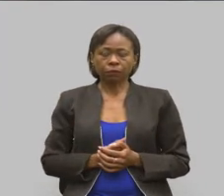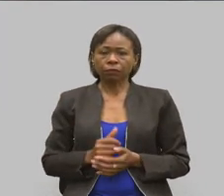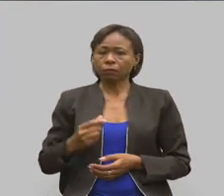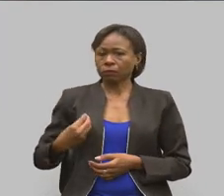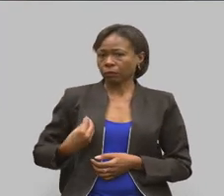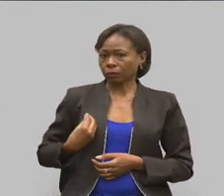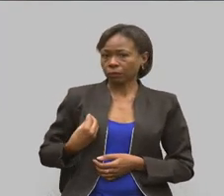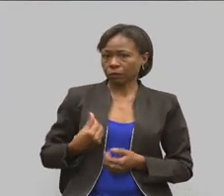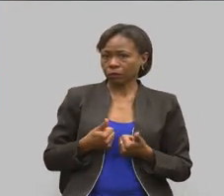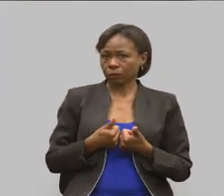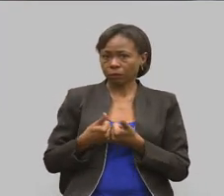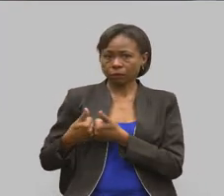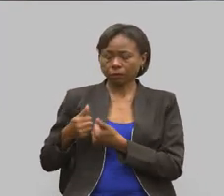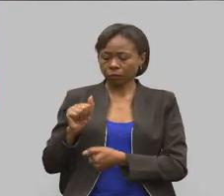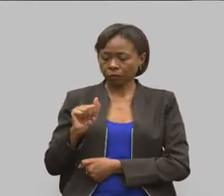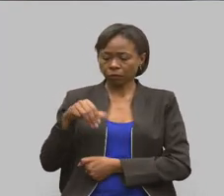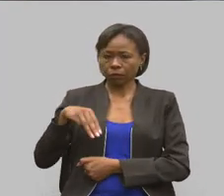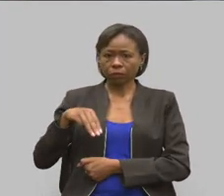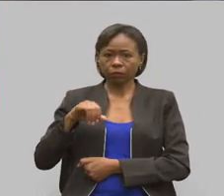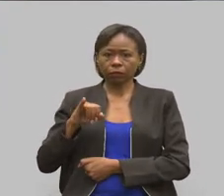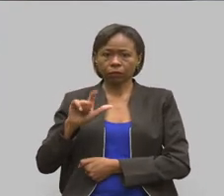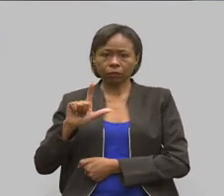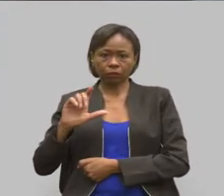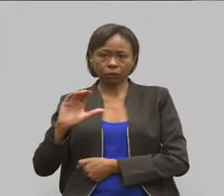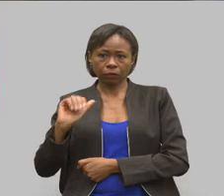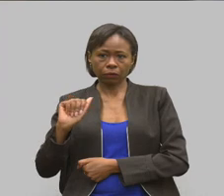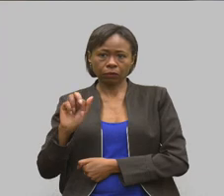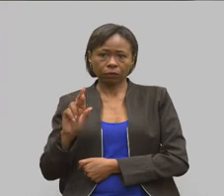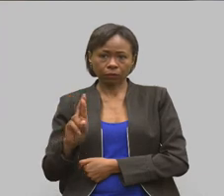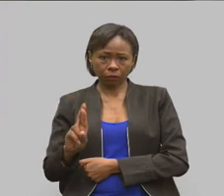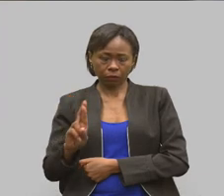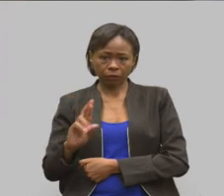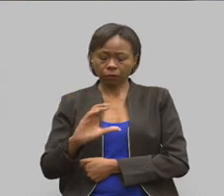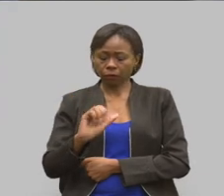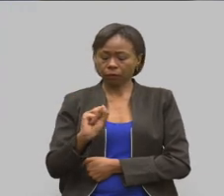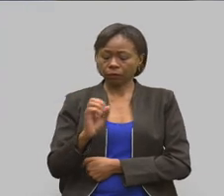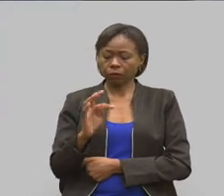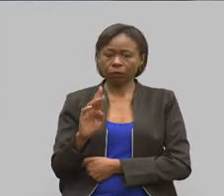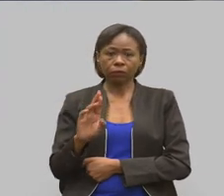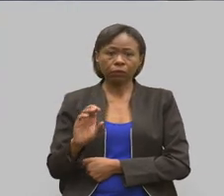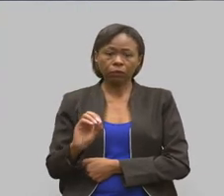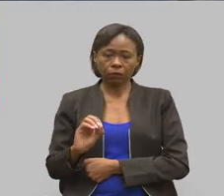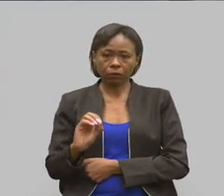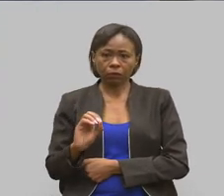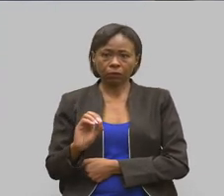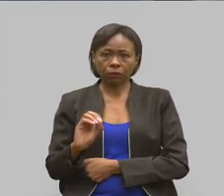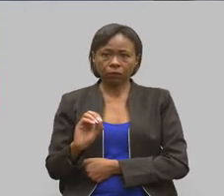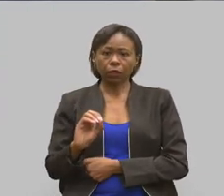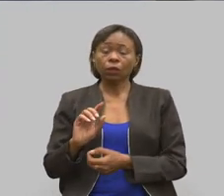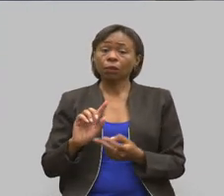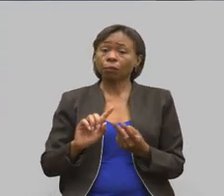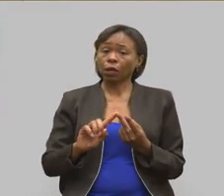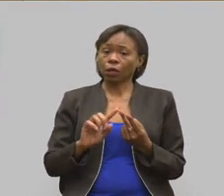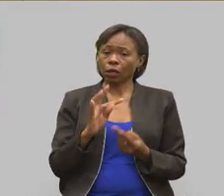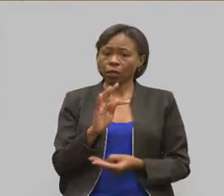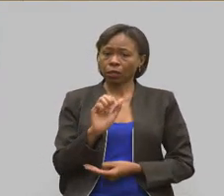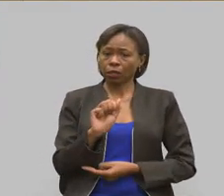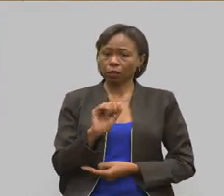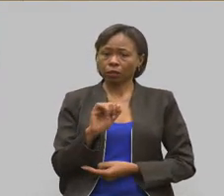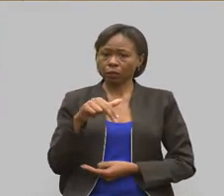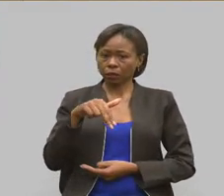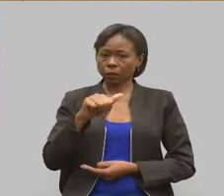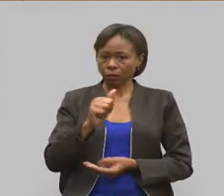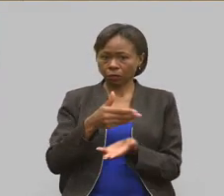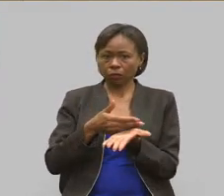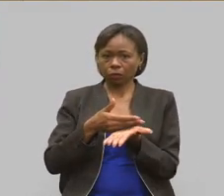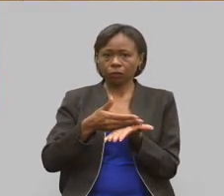Line de Castro e já aqui bem posicionada vamos começar então com a Tainá Renata de Castro